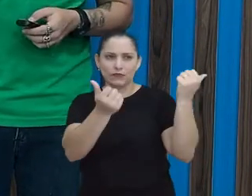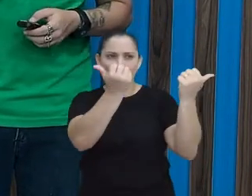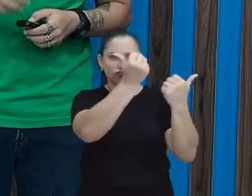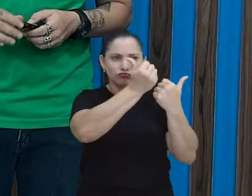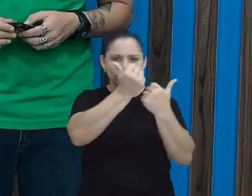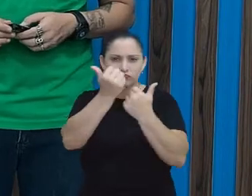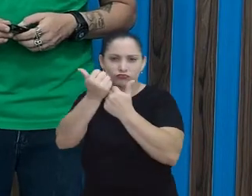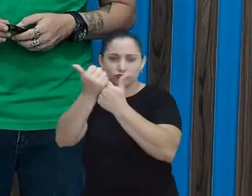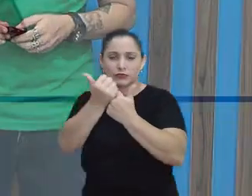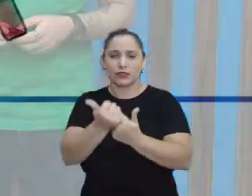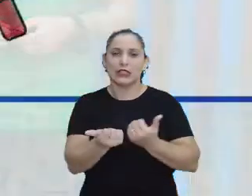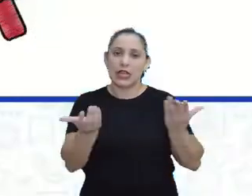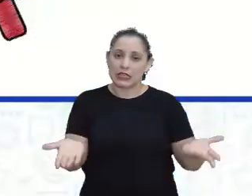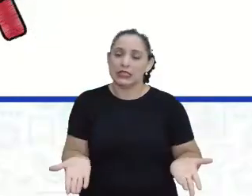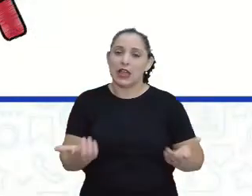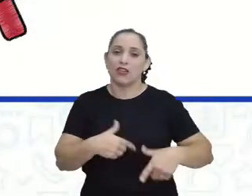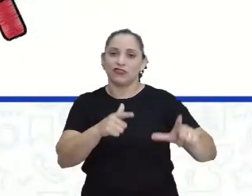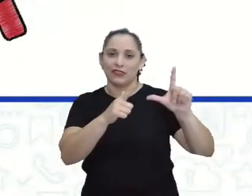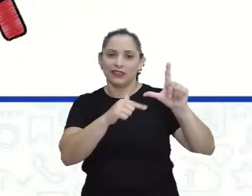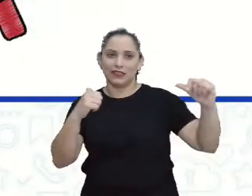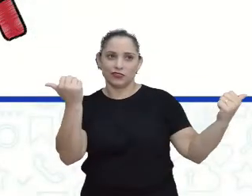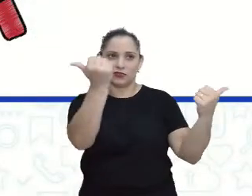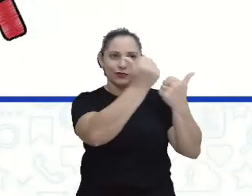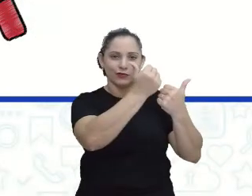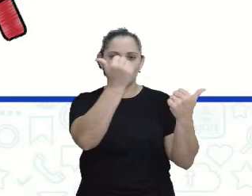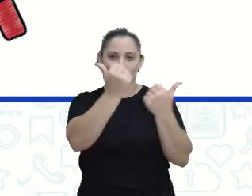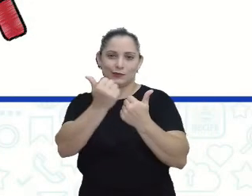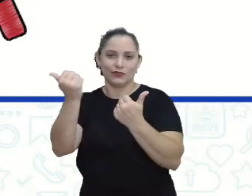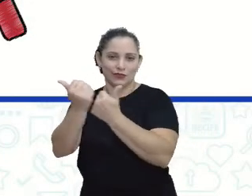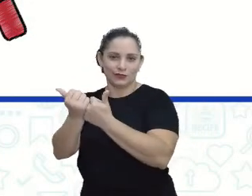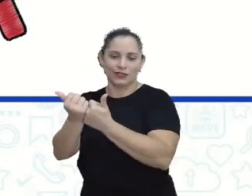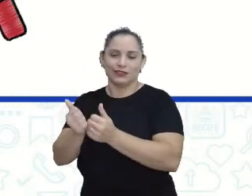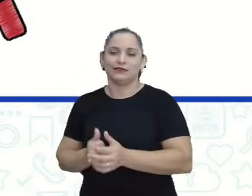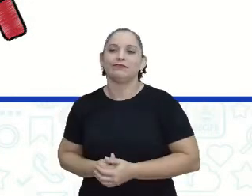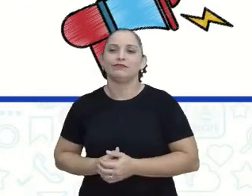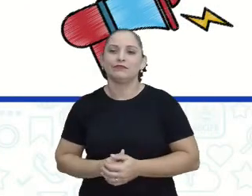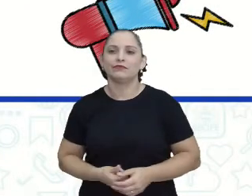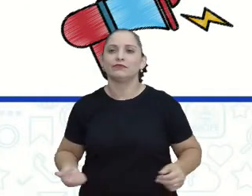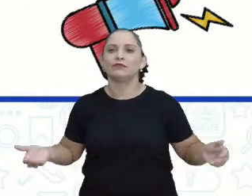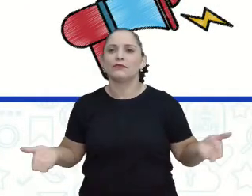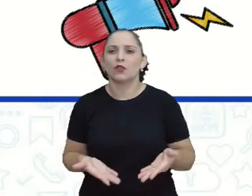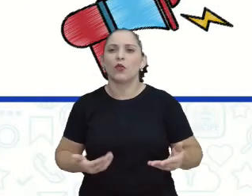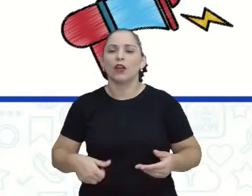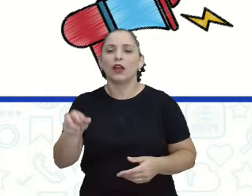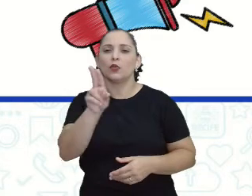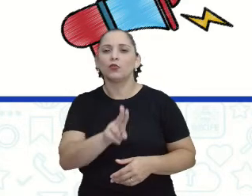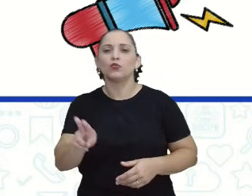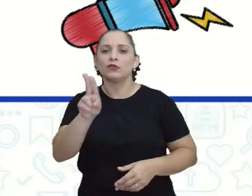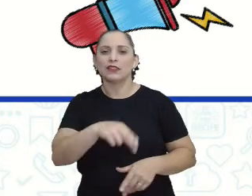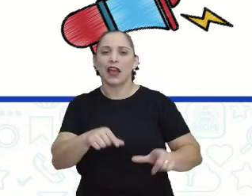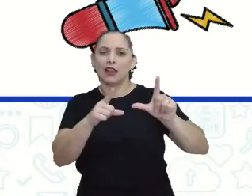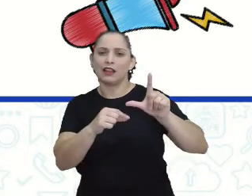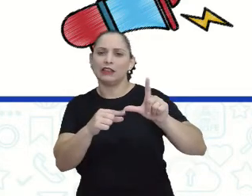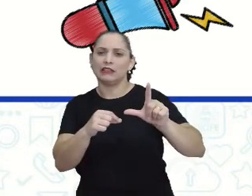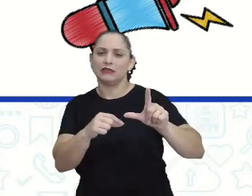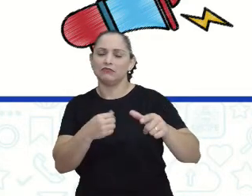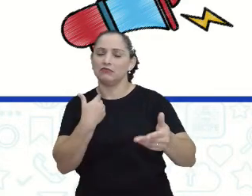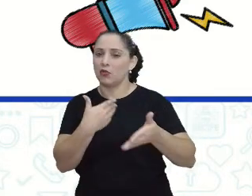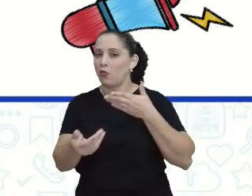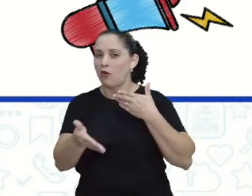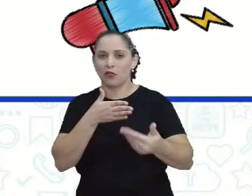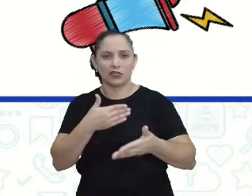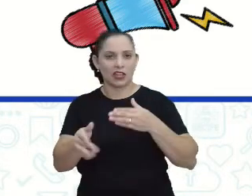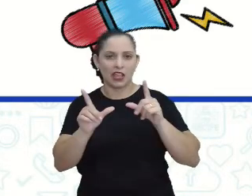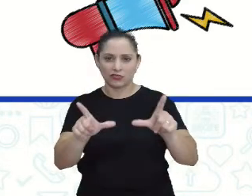vão ocupar esses lugares aí, tá certo? Então, as letras que eu vou utilizar, como a gente disse no início, eu posso usar